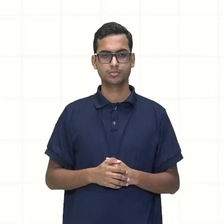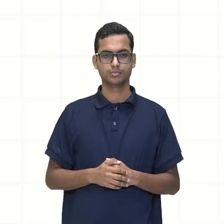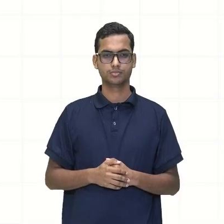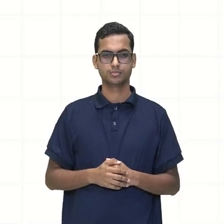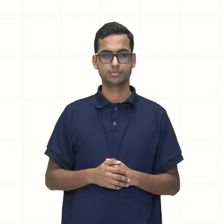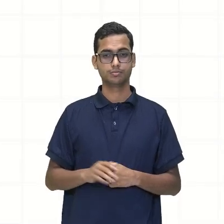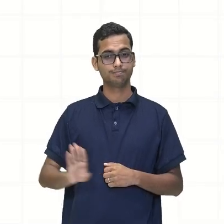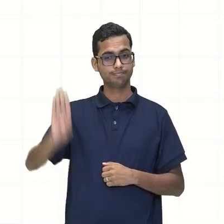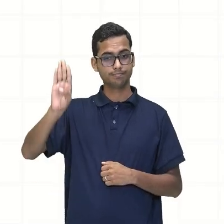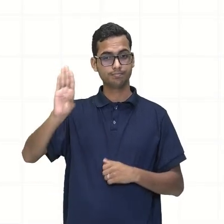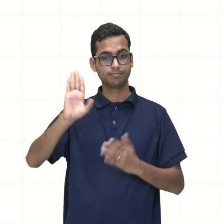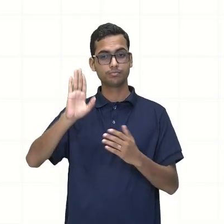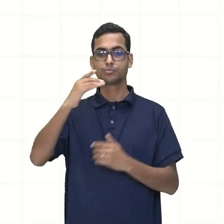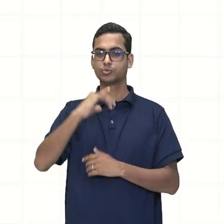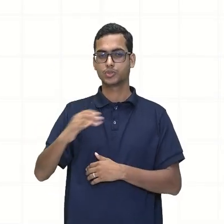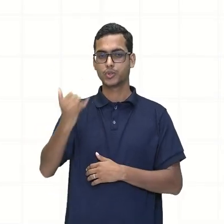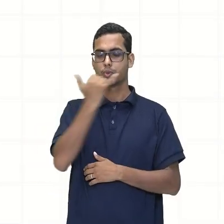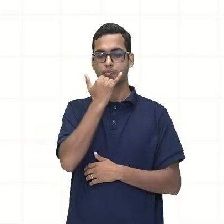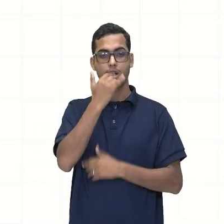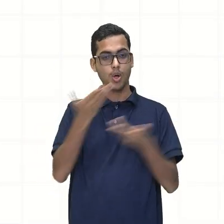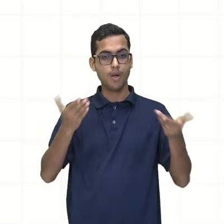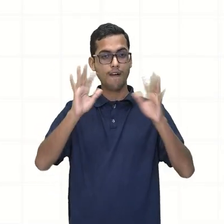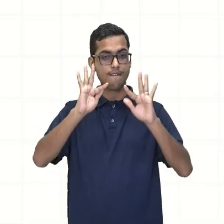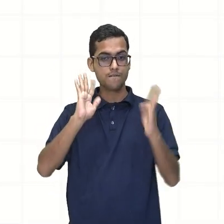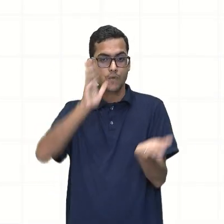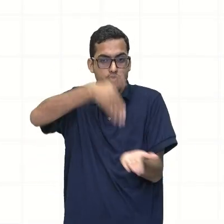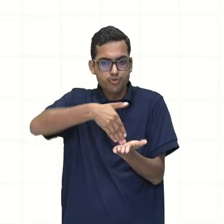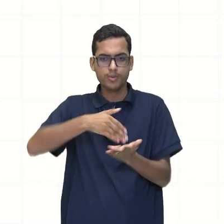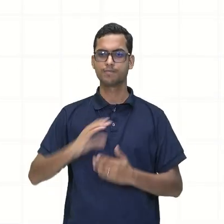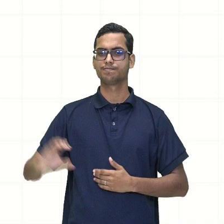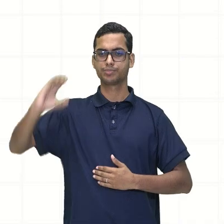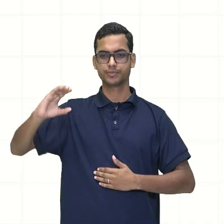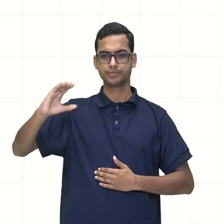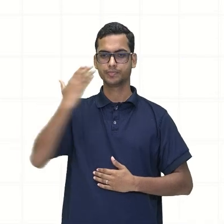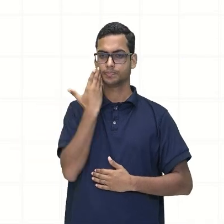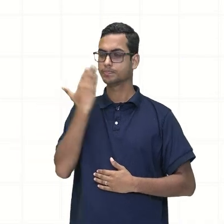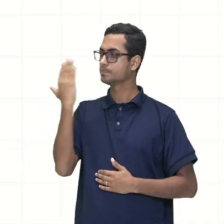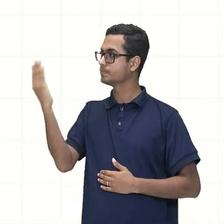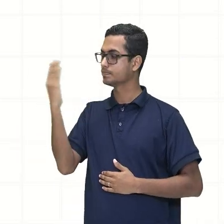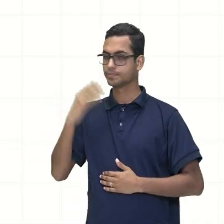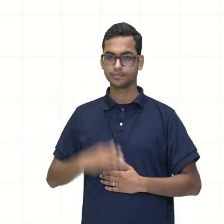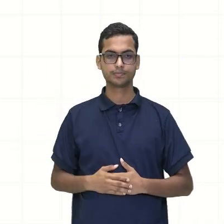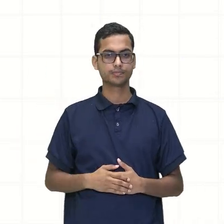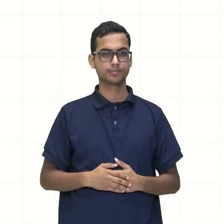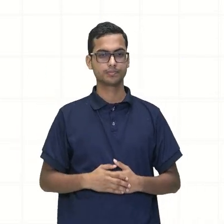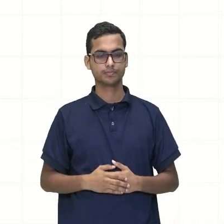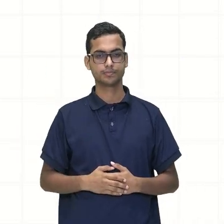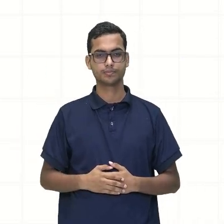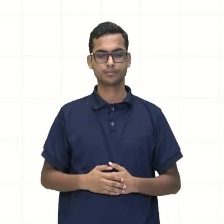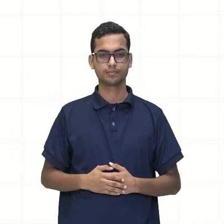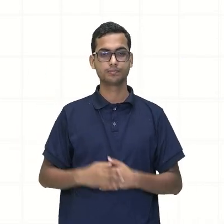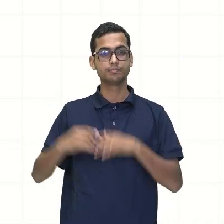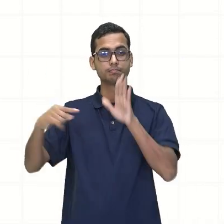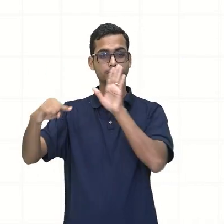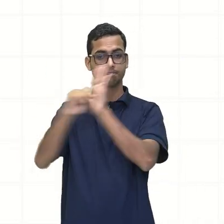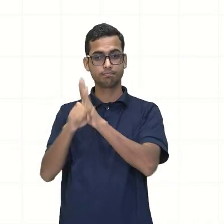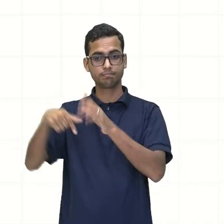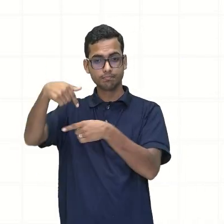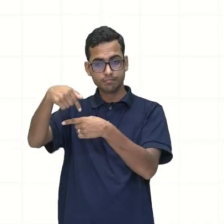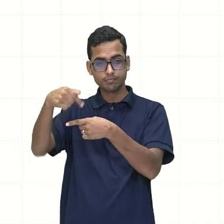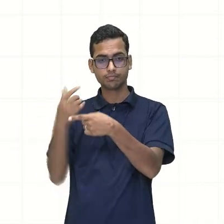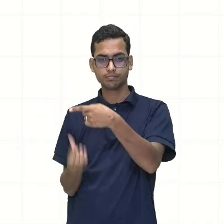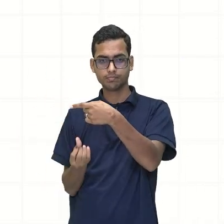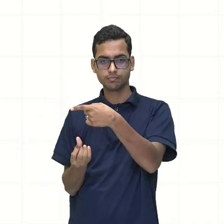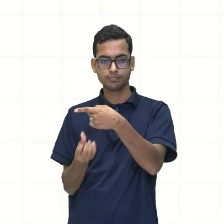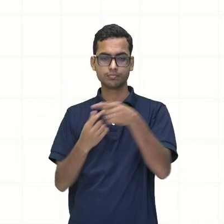para finalizar, vamos verificar a última subtração entre frações. A primeira fração é menos 7 sobre 6